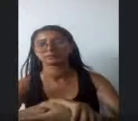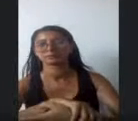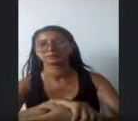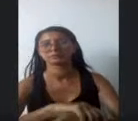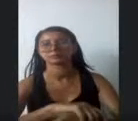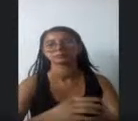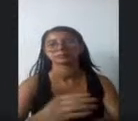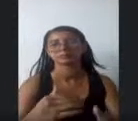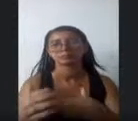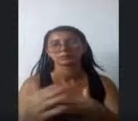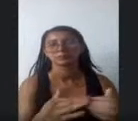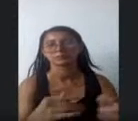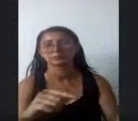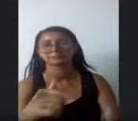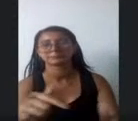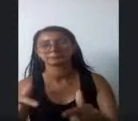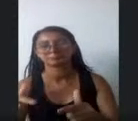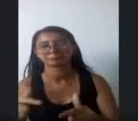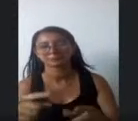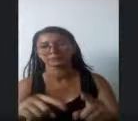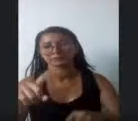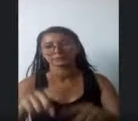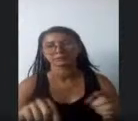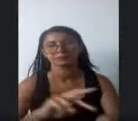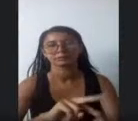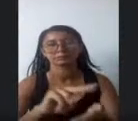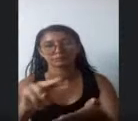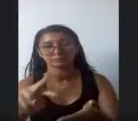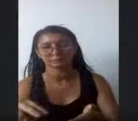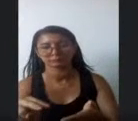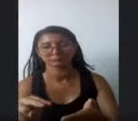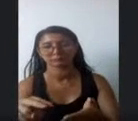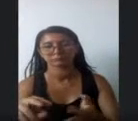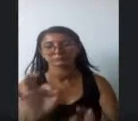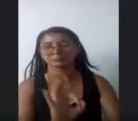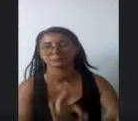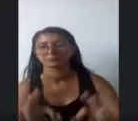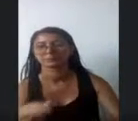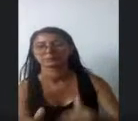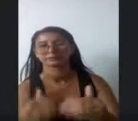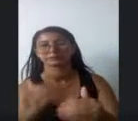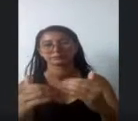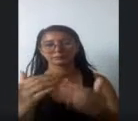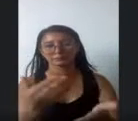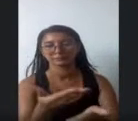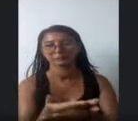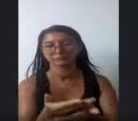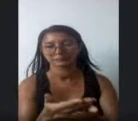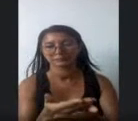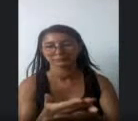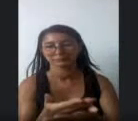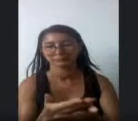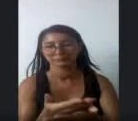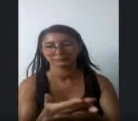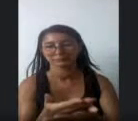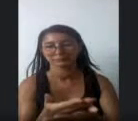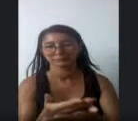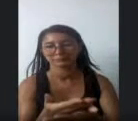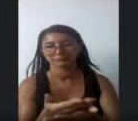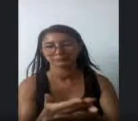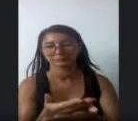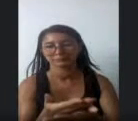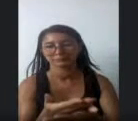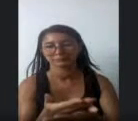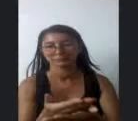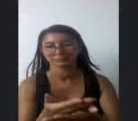material para que a gente pudesse desenvolver os nossos estudos e também trabalhar com a questão da construção da linha